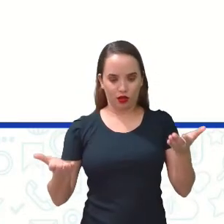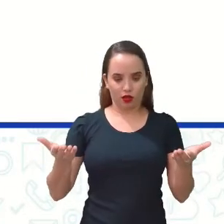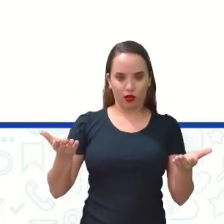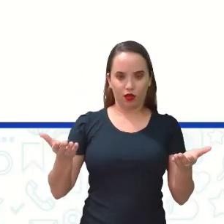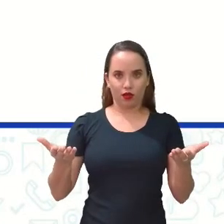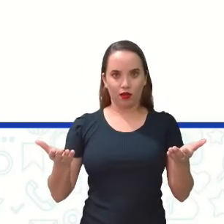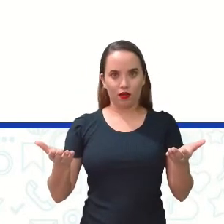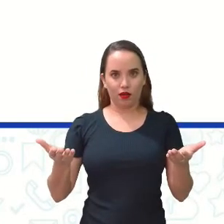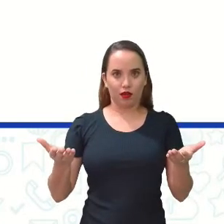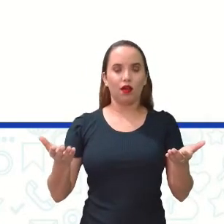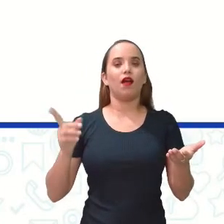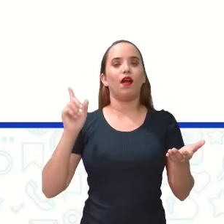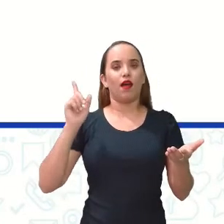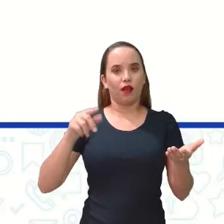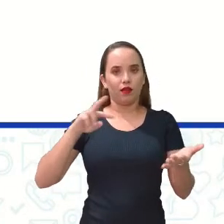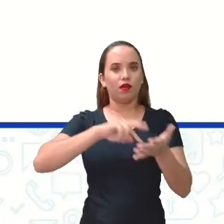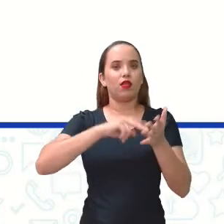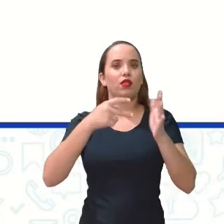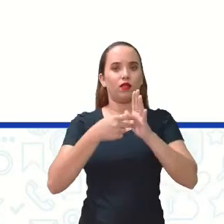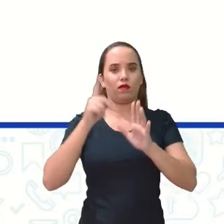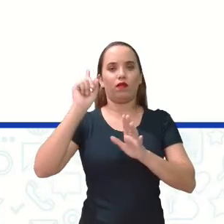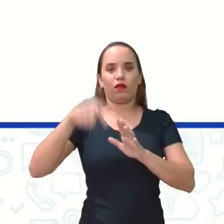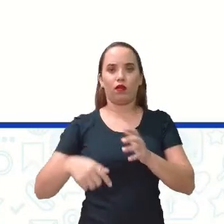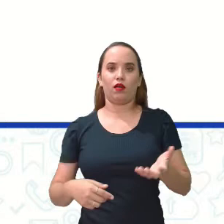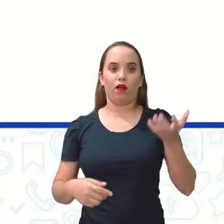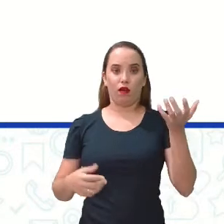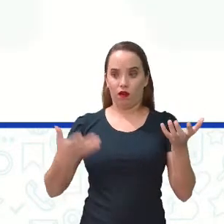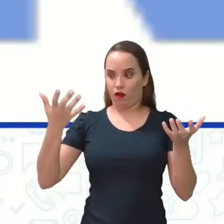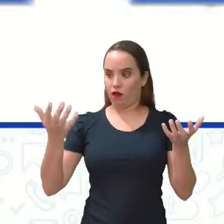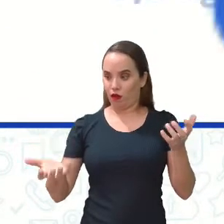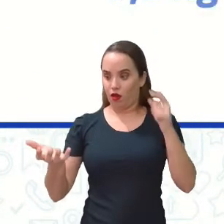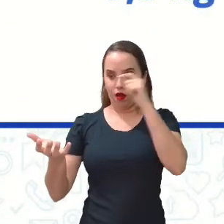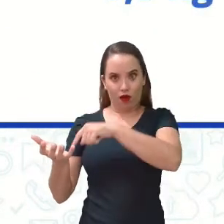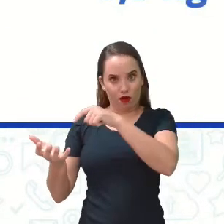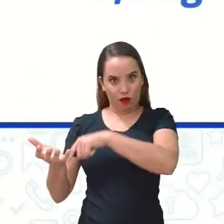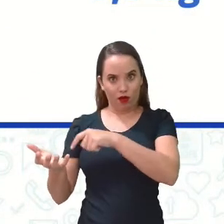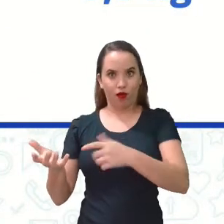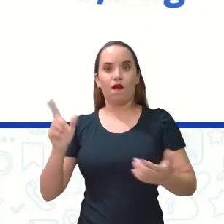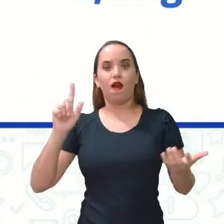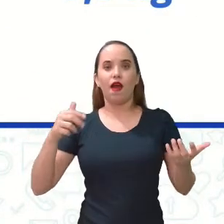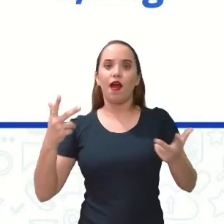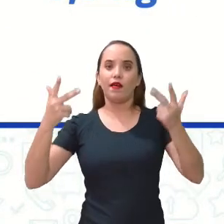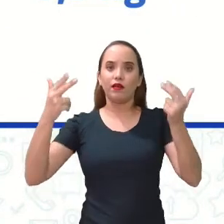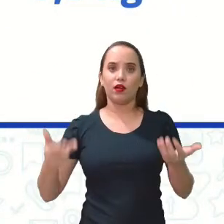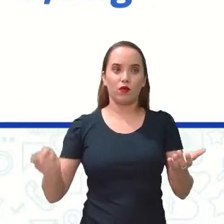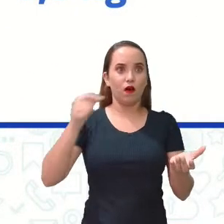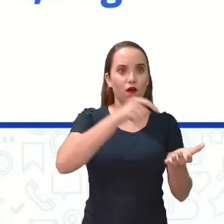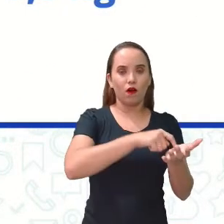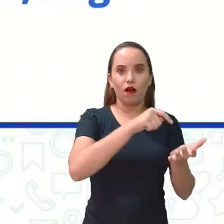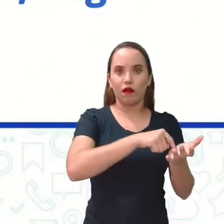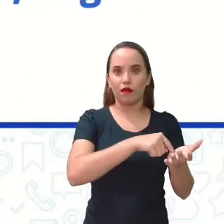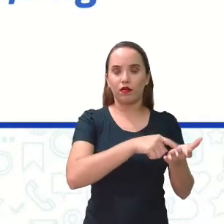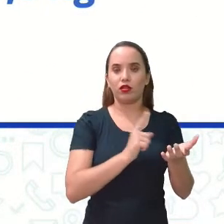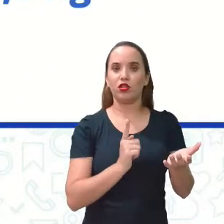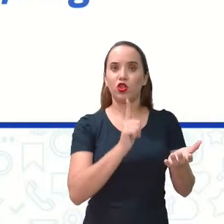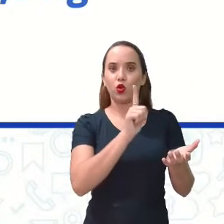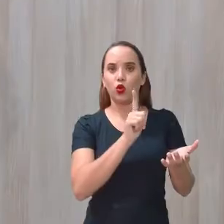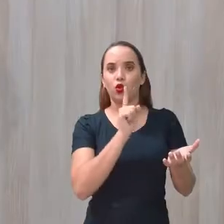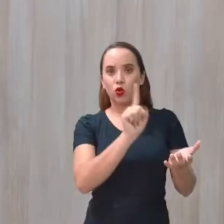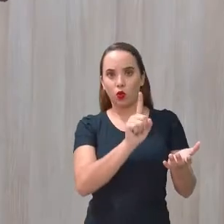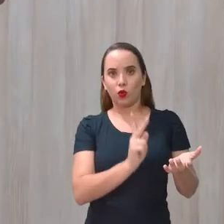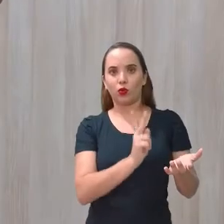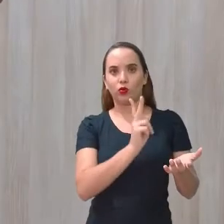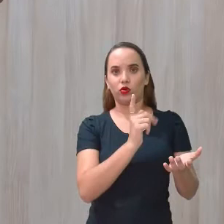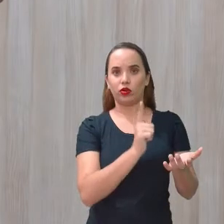vai chegar à conclusão de que o peso de um lado é igual ao peso do outro, fazendo com que esse equilíbrio permaneça